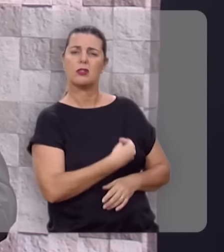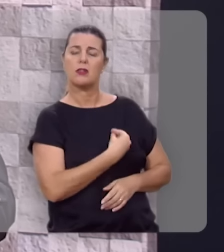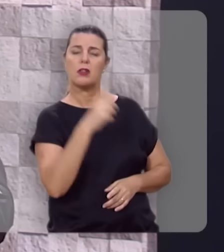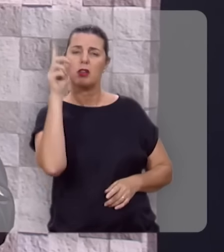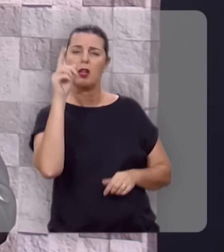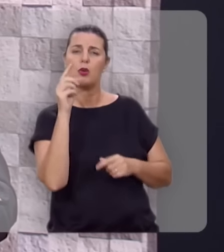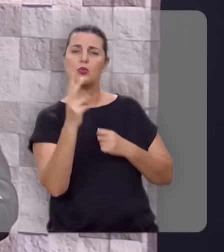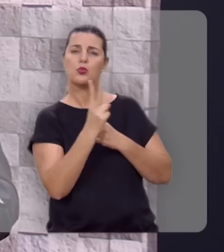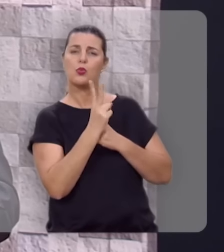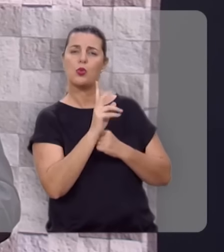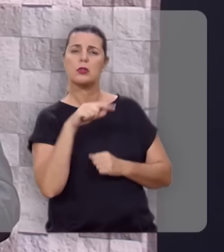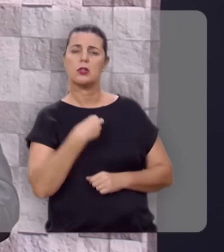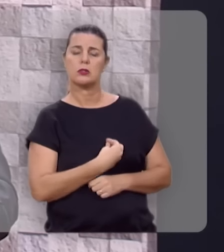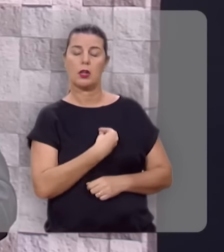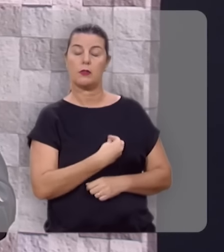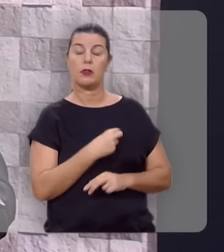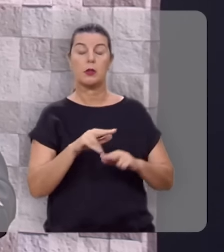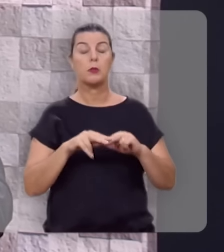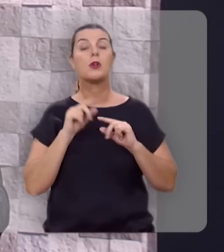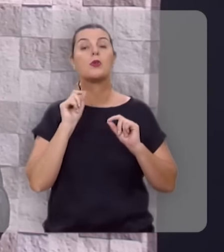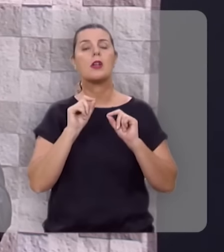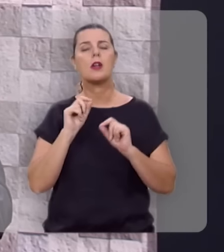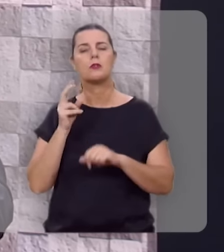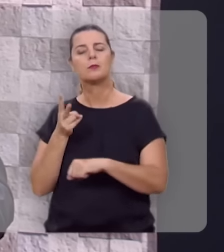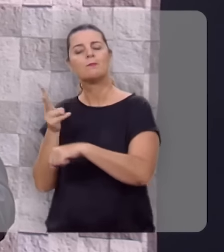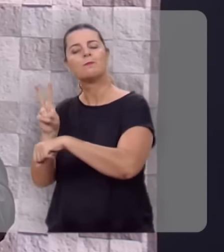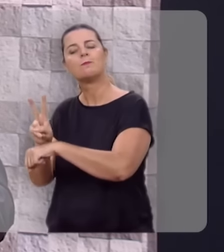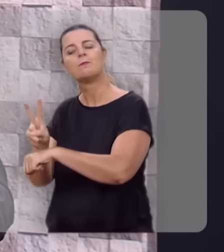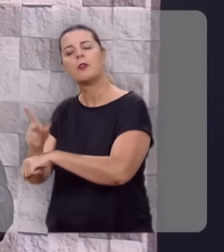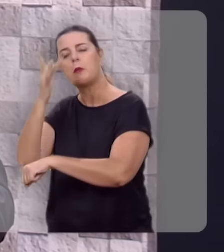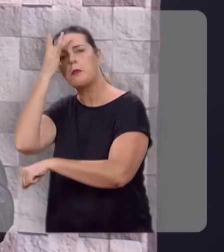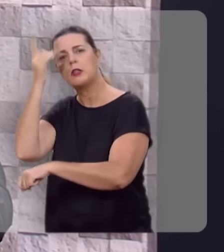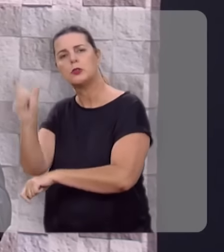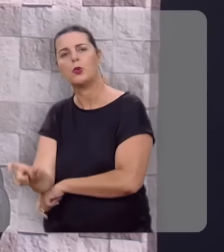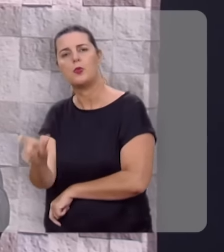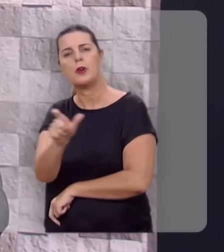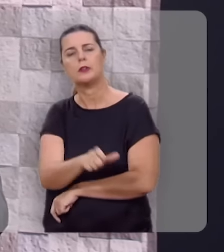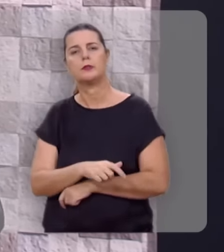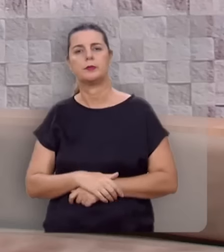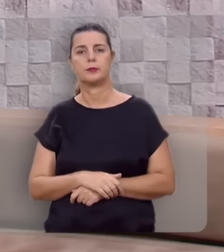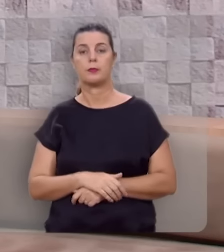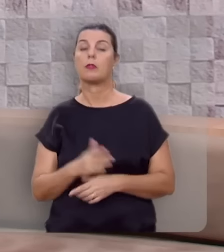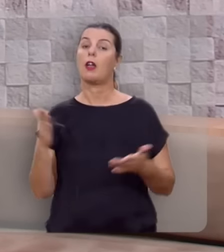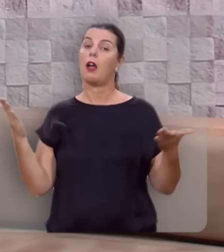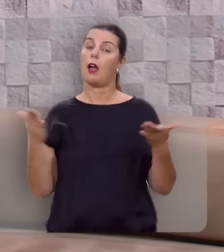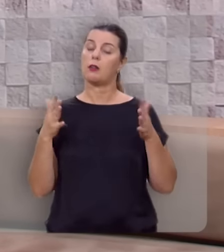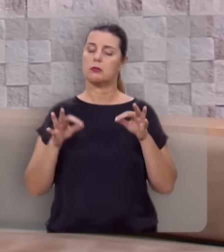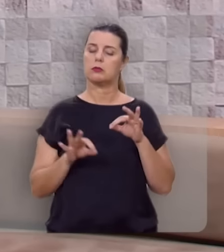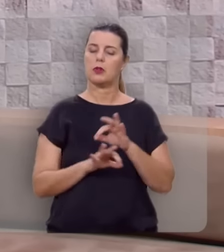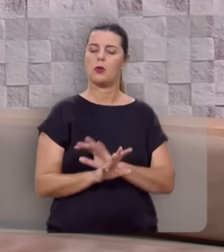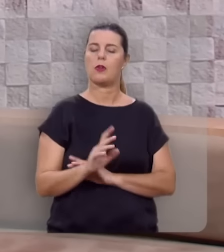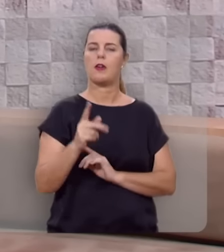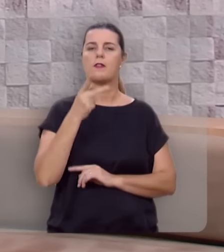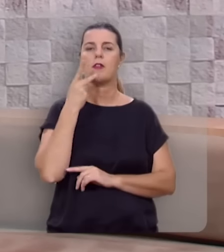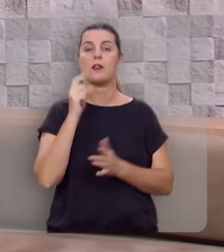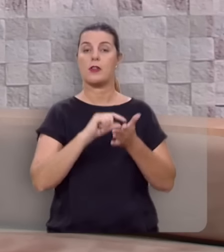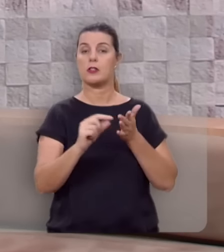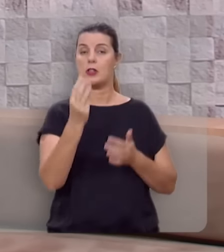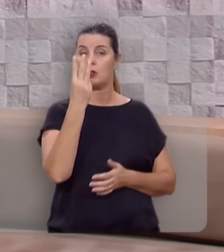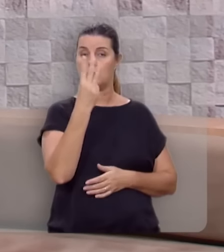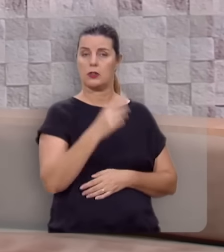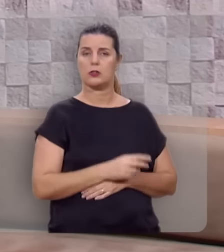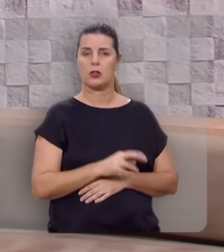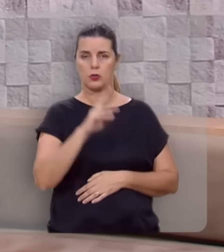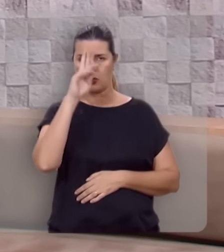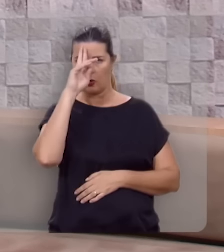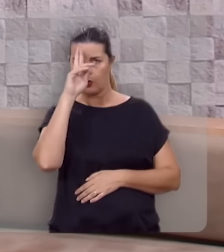reputação. Deus protege a sua reputação pelo fato de você acudir ao necessitado. Mas eu quero concluir dizendo, no verso